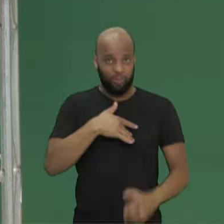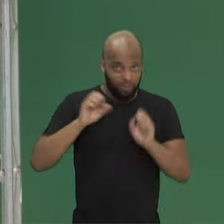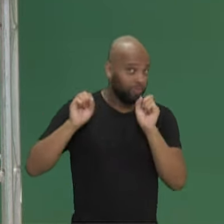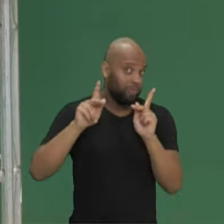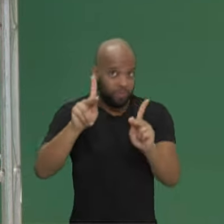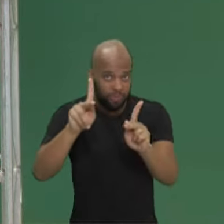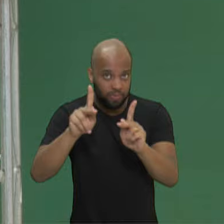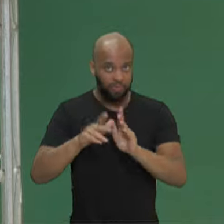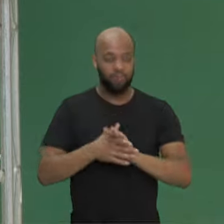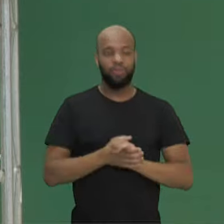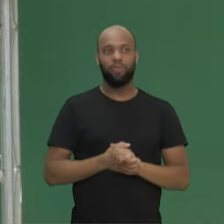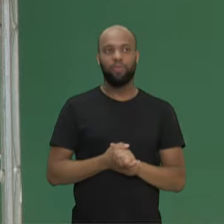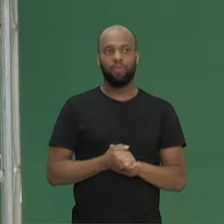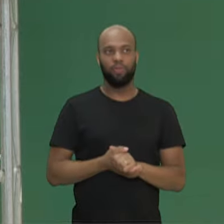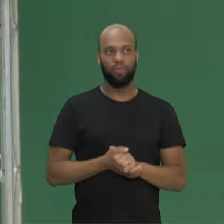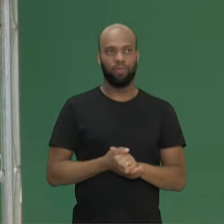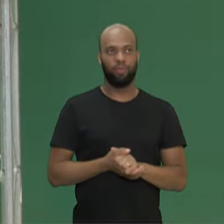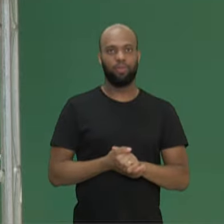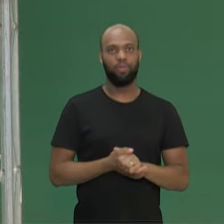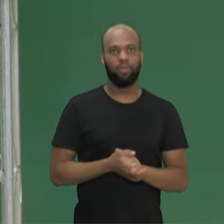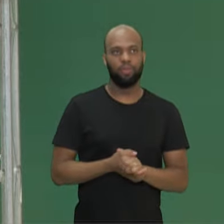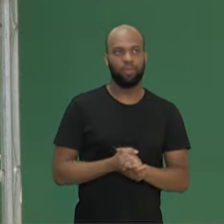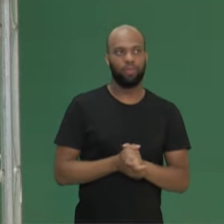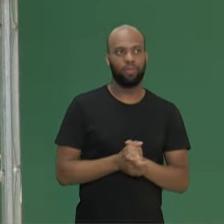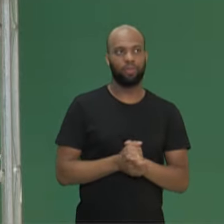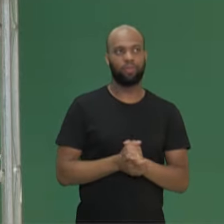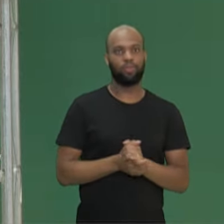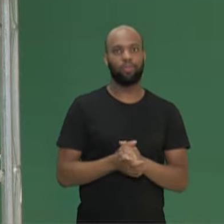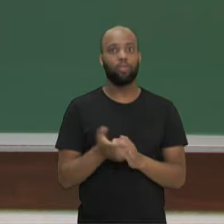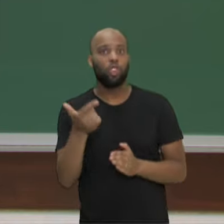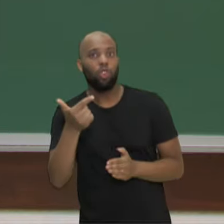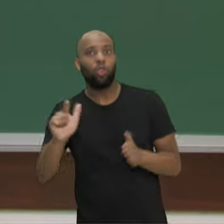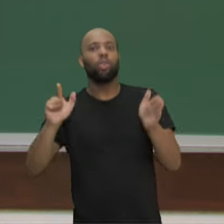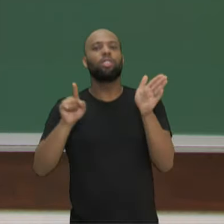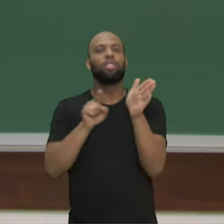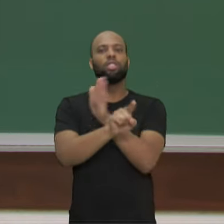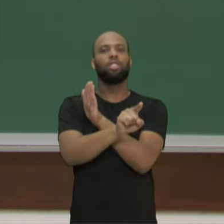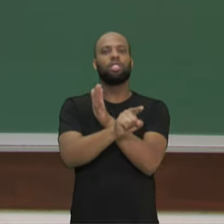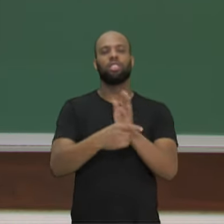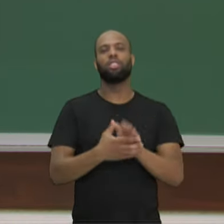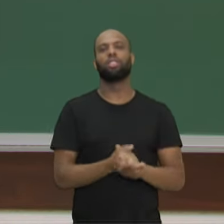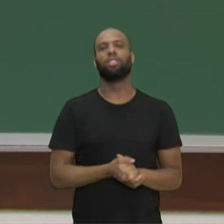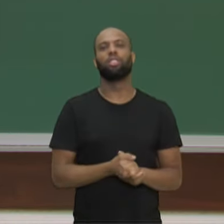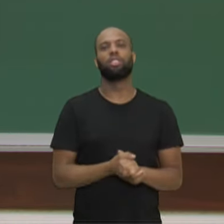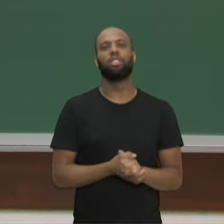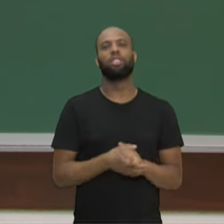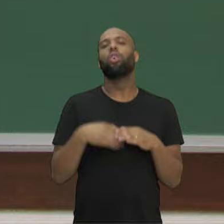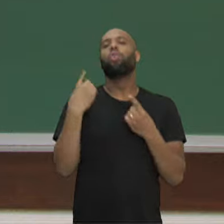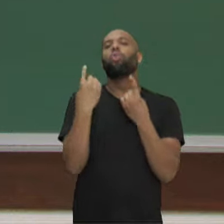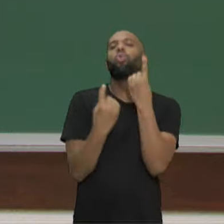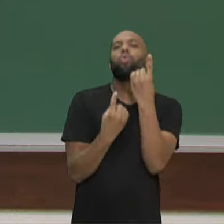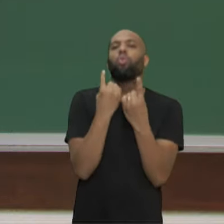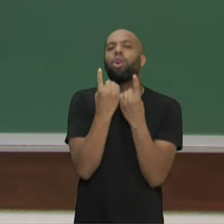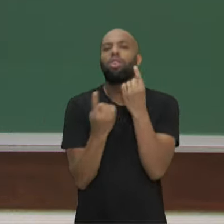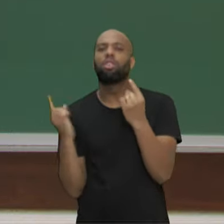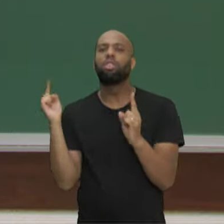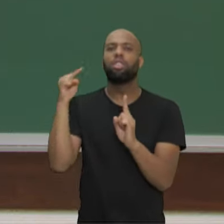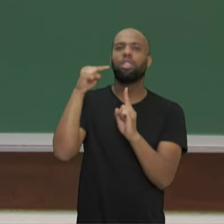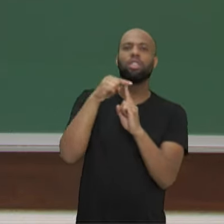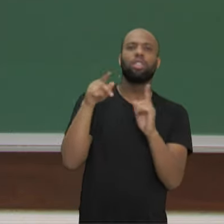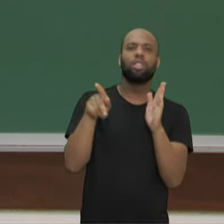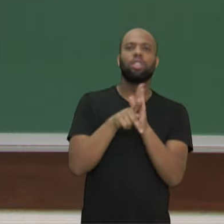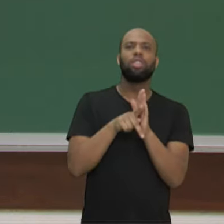bom? Outra questão. Qual a função do